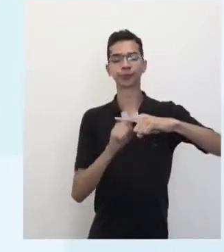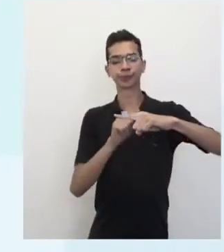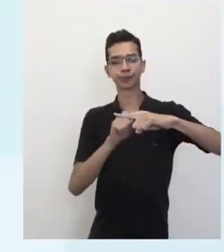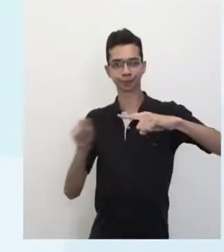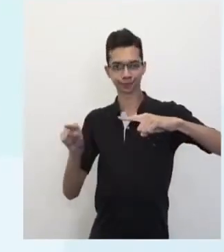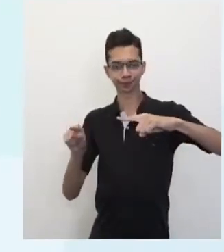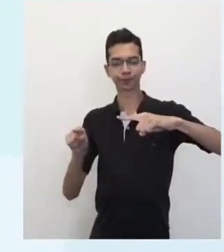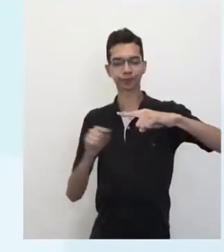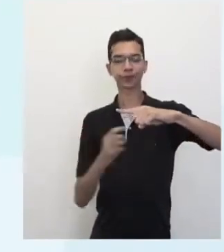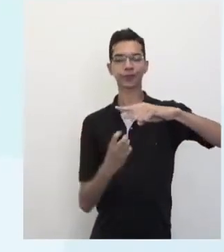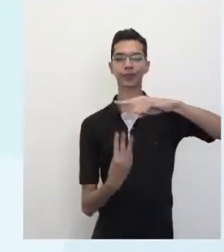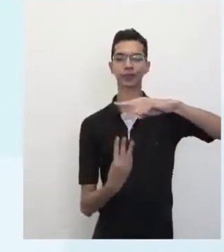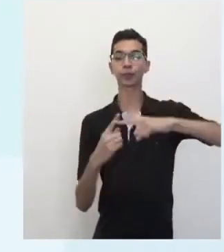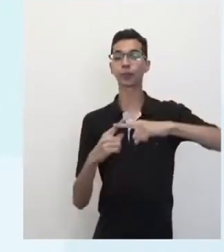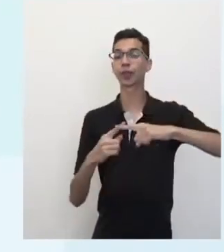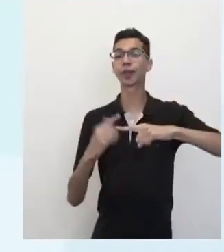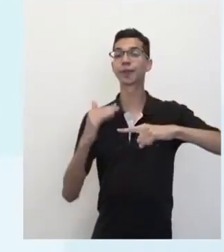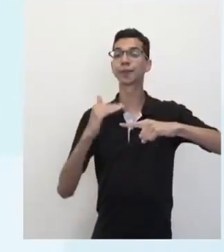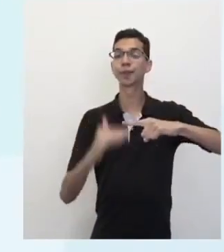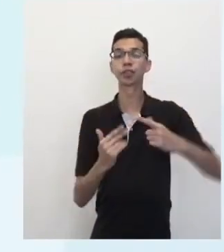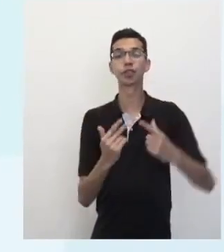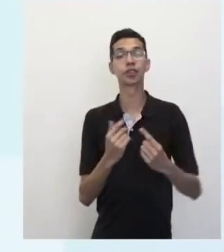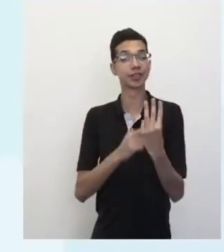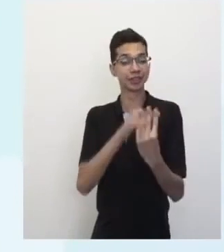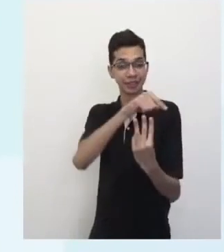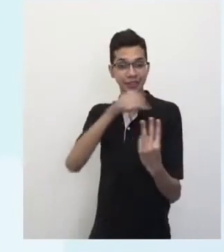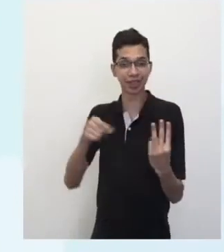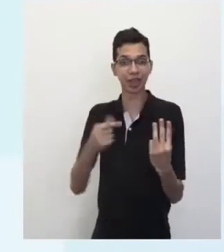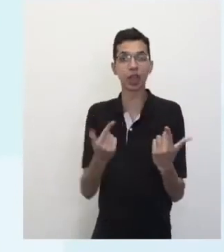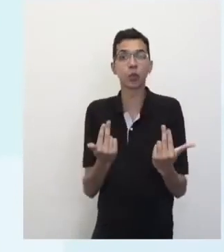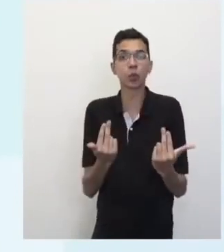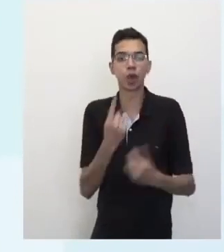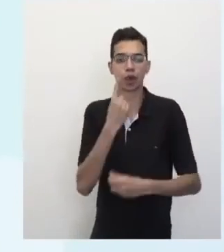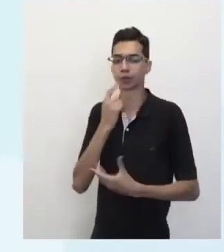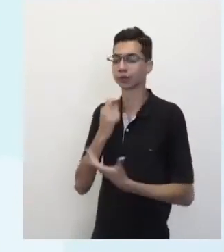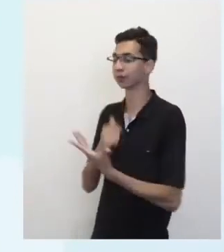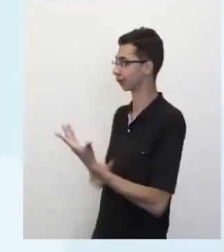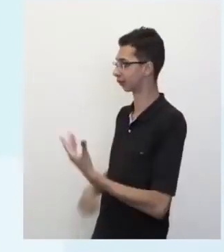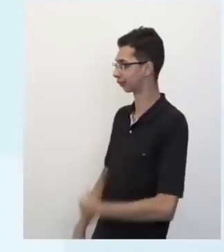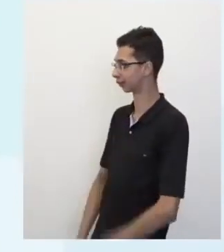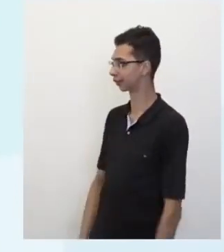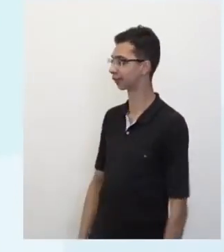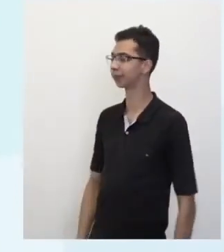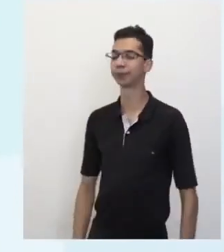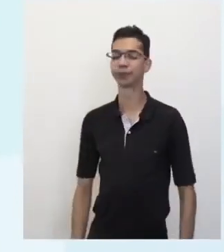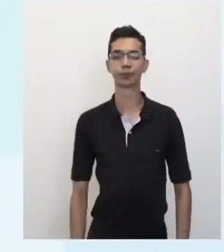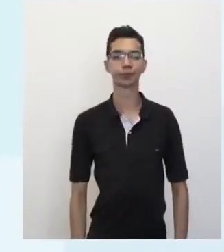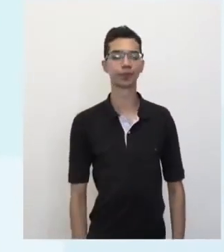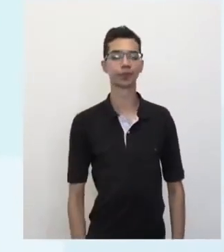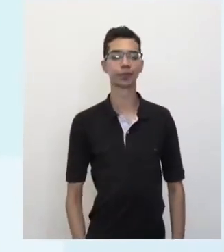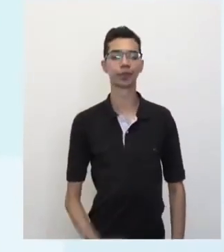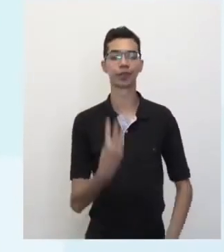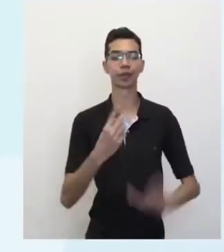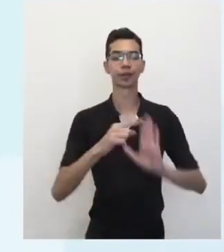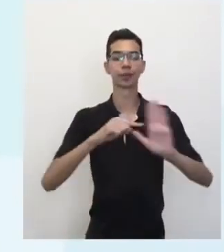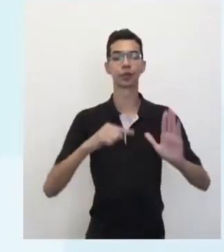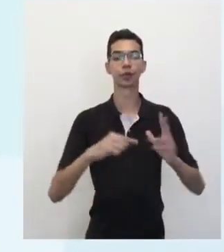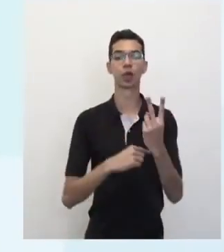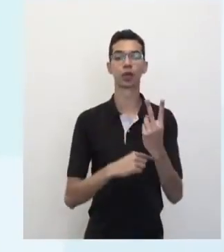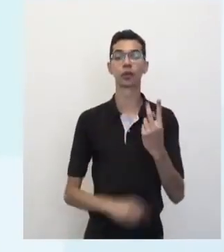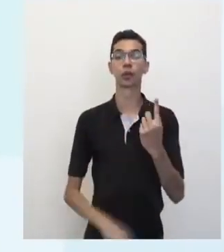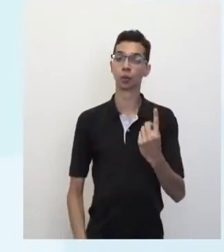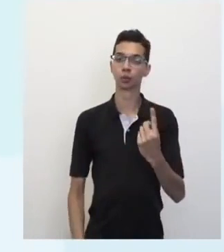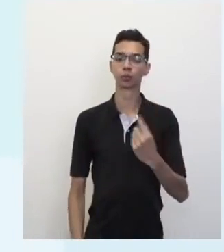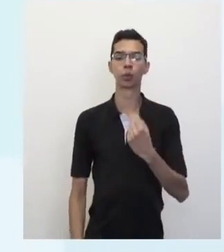embaixo. E aí a gente resolve, ó, 3 tira 2 na ordem que aparece, tá? 3 tira 2, 1, e 1 mais 3,